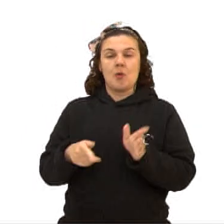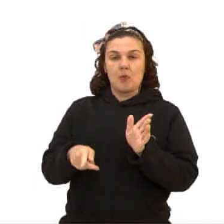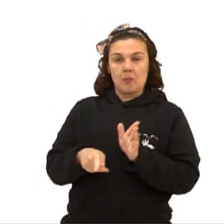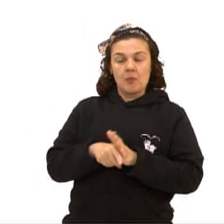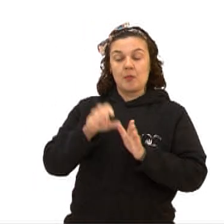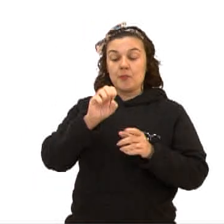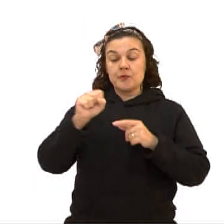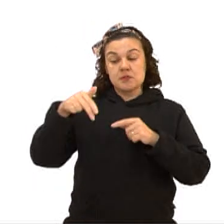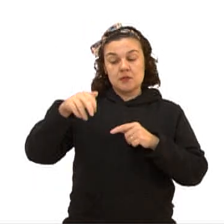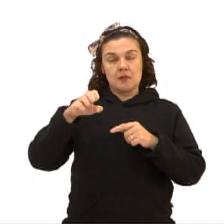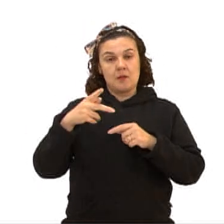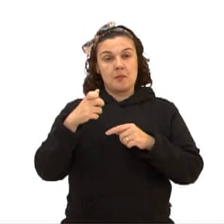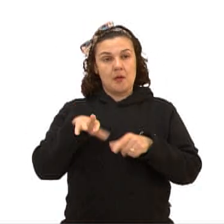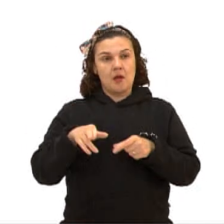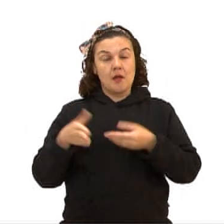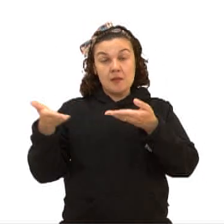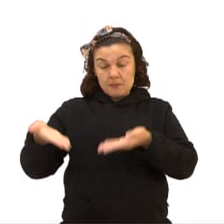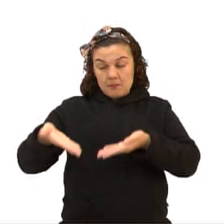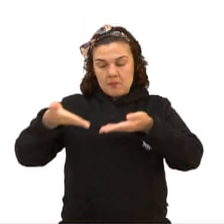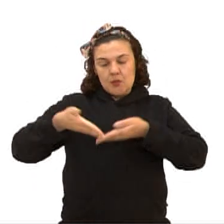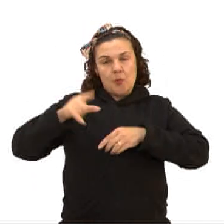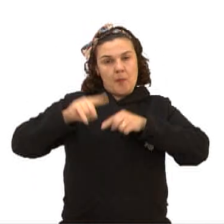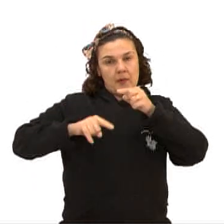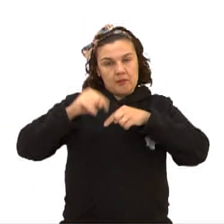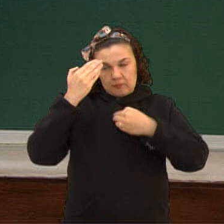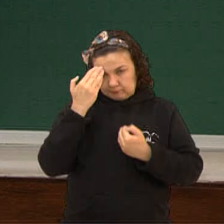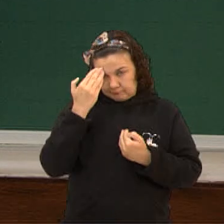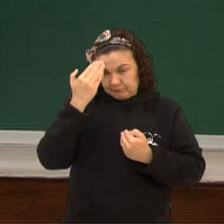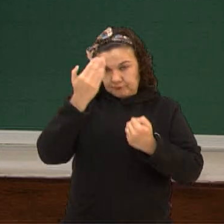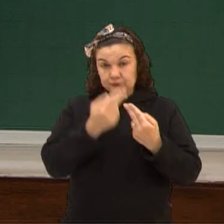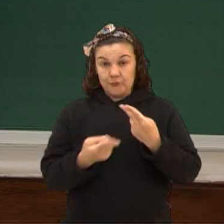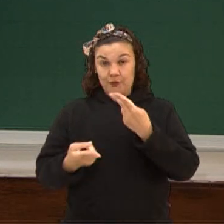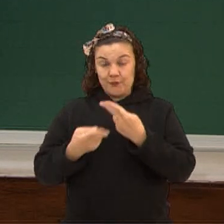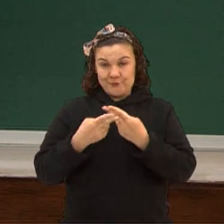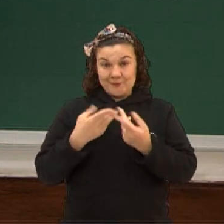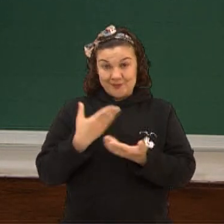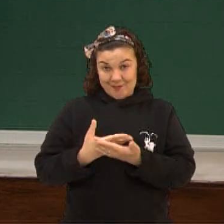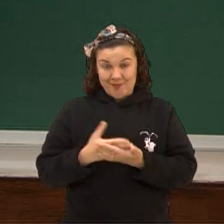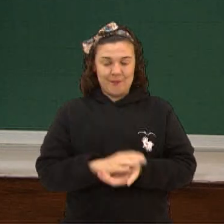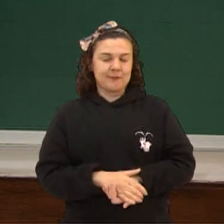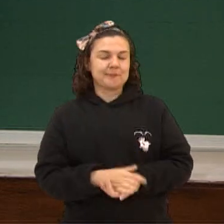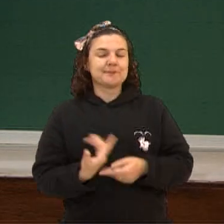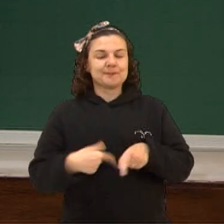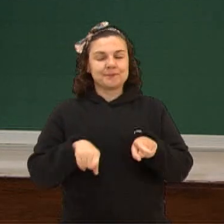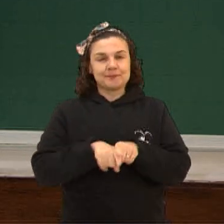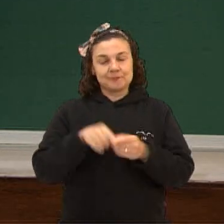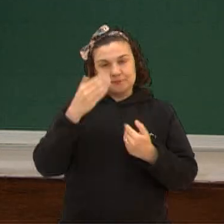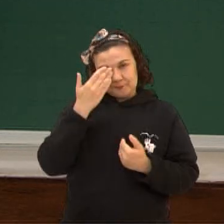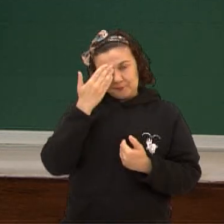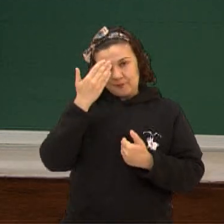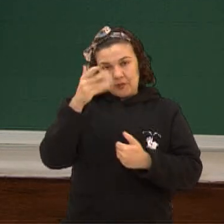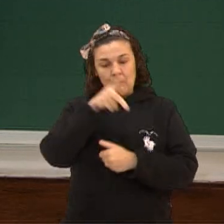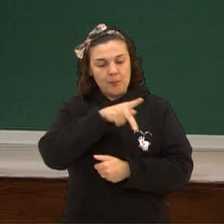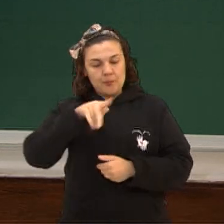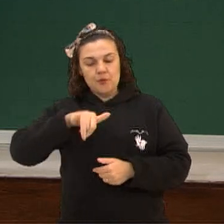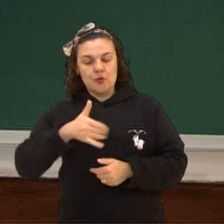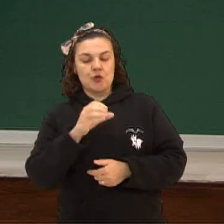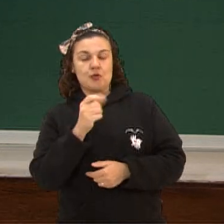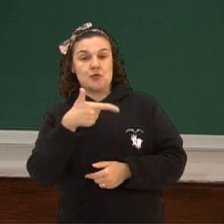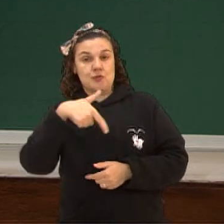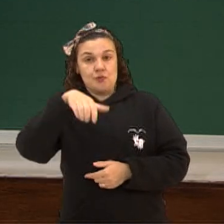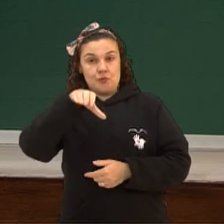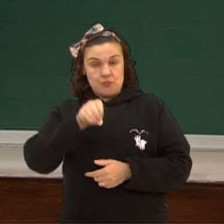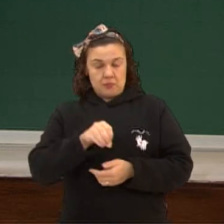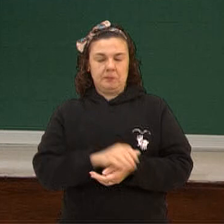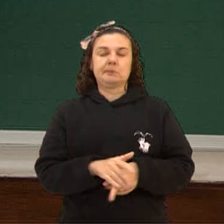da Sanepar, que produziu e cedeu esse material gentilmente aí para a gente utilizar nas nossas aulas. Agradecer também ao professor João Heck,